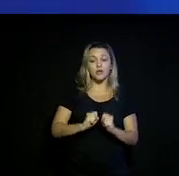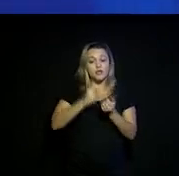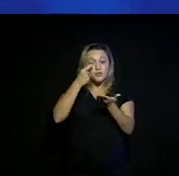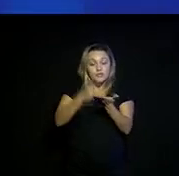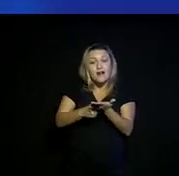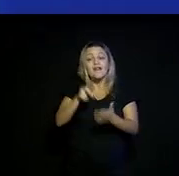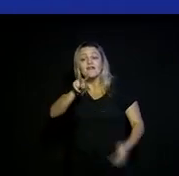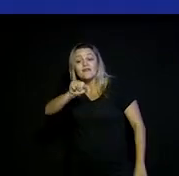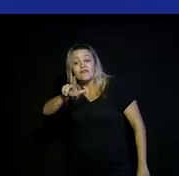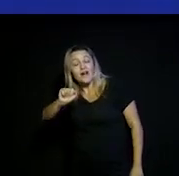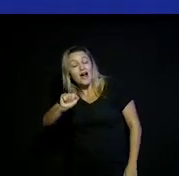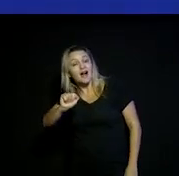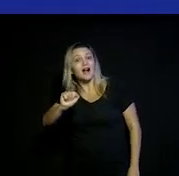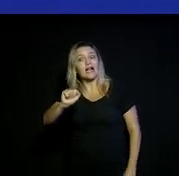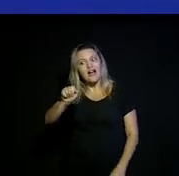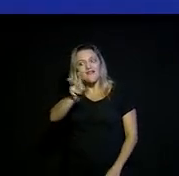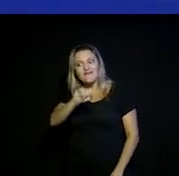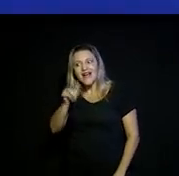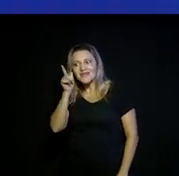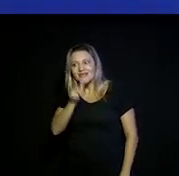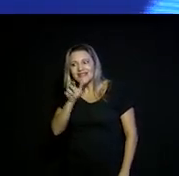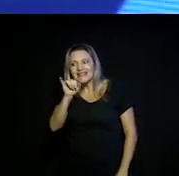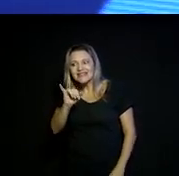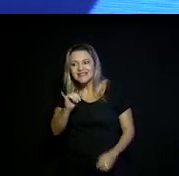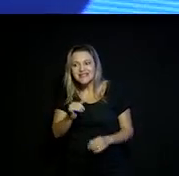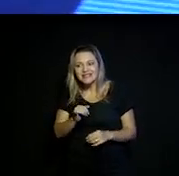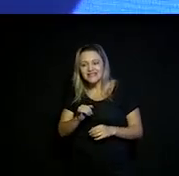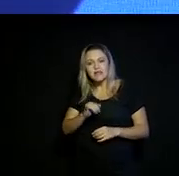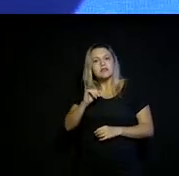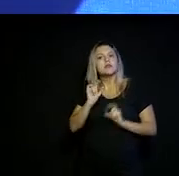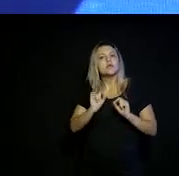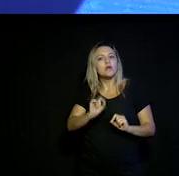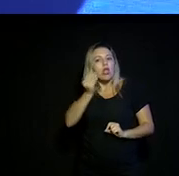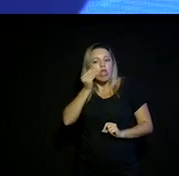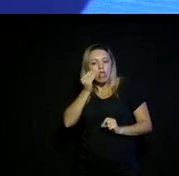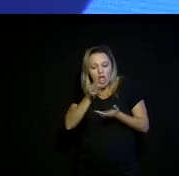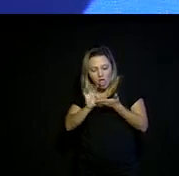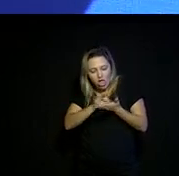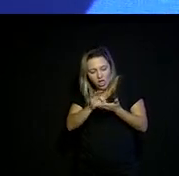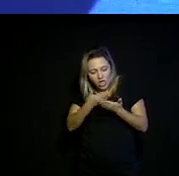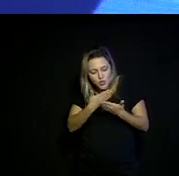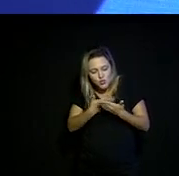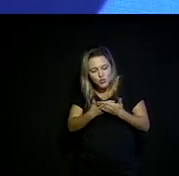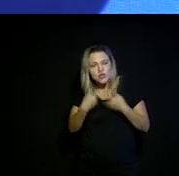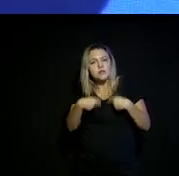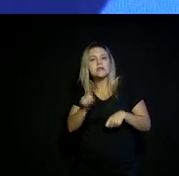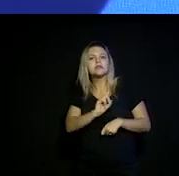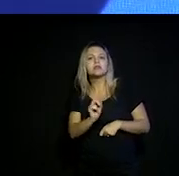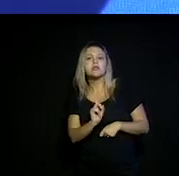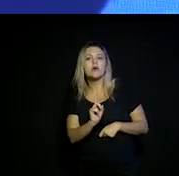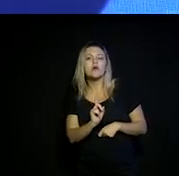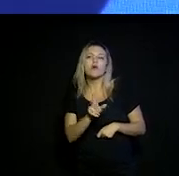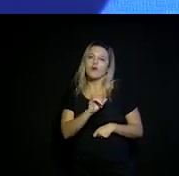tão sonhada vaga sem precisar desse teste, sem precisar desse estudo, quem